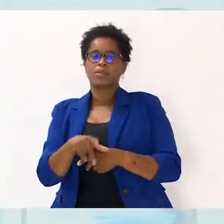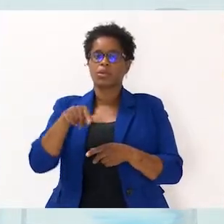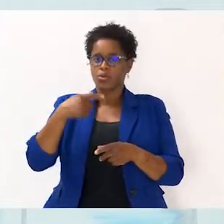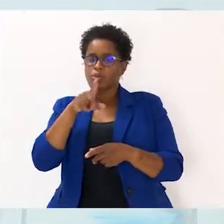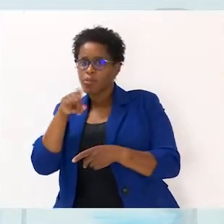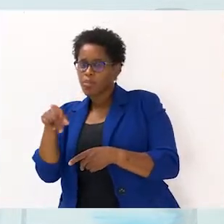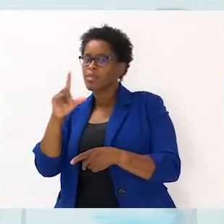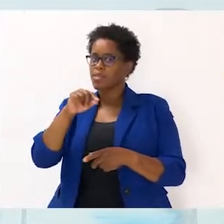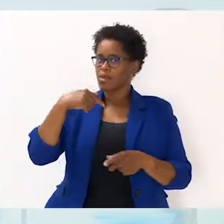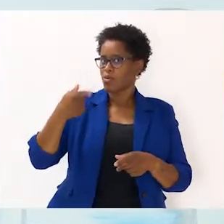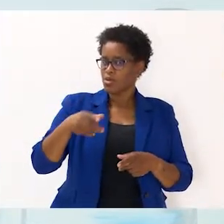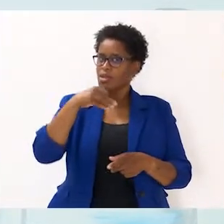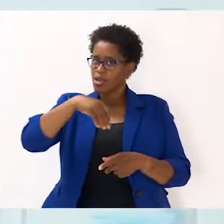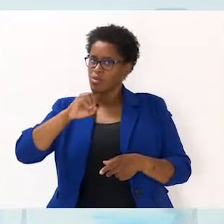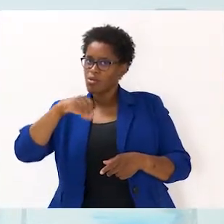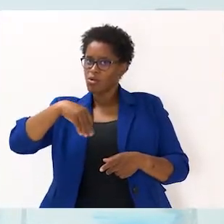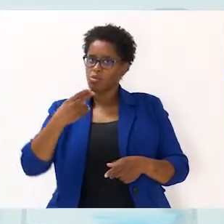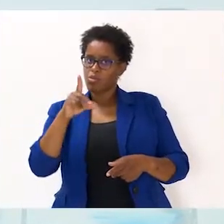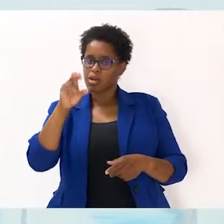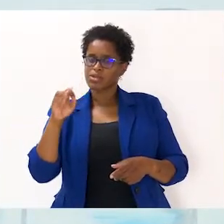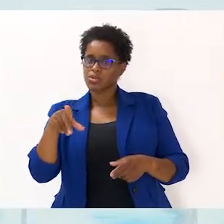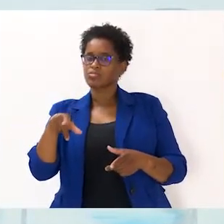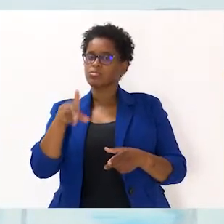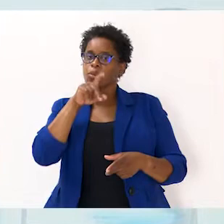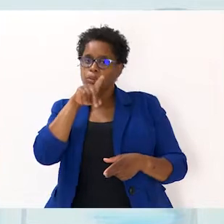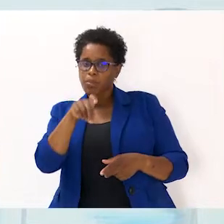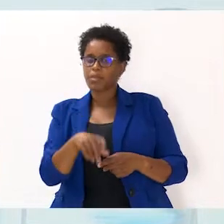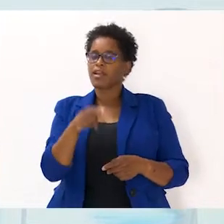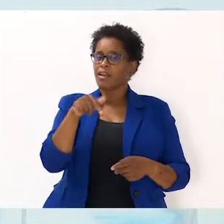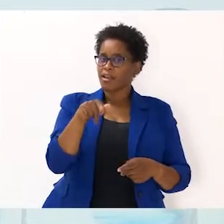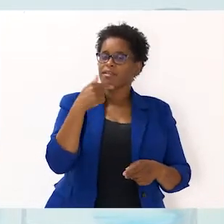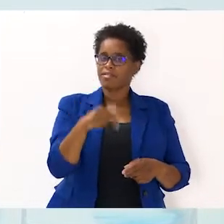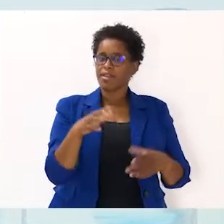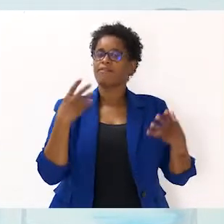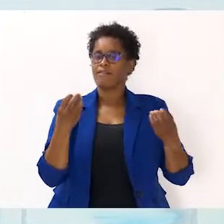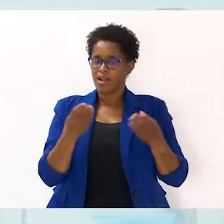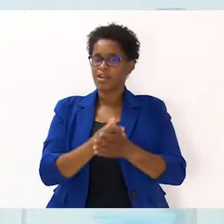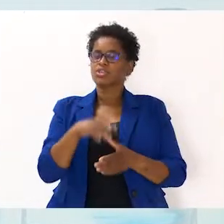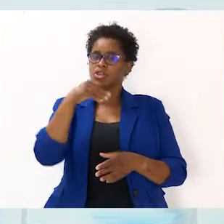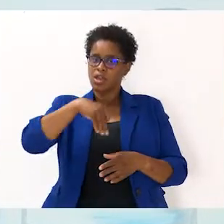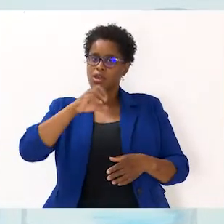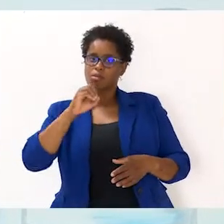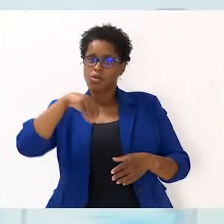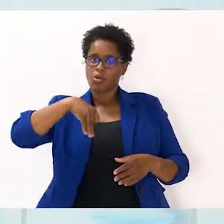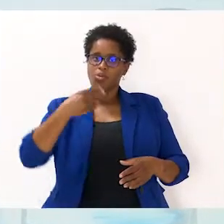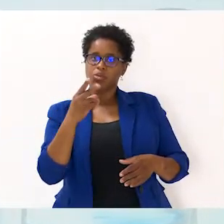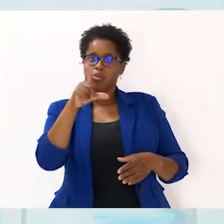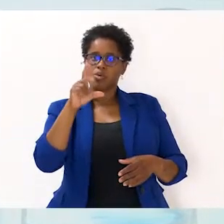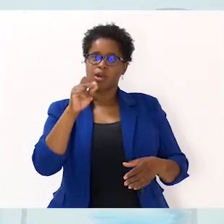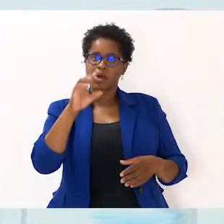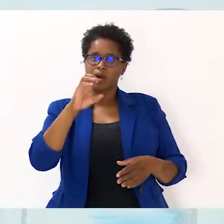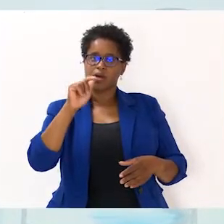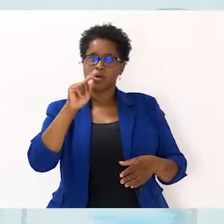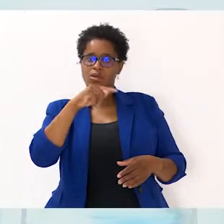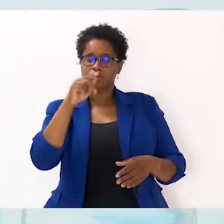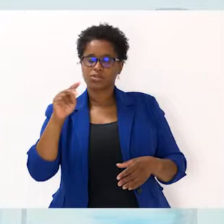mostra também temos uma outra população de serpentes. Então, aqui temos várias populações, mas que estão a viver